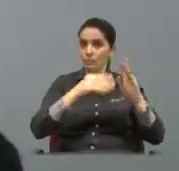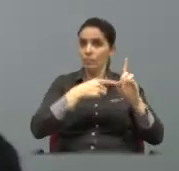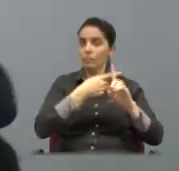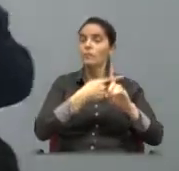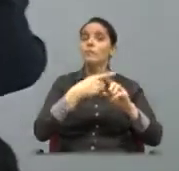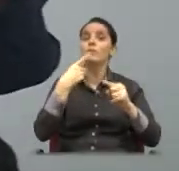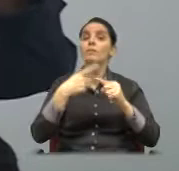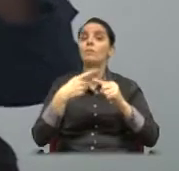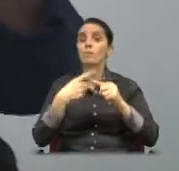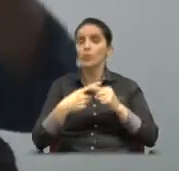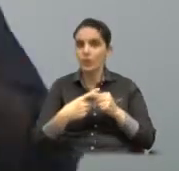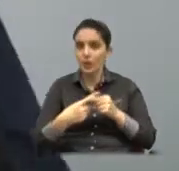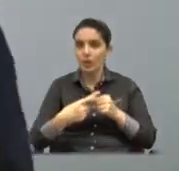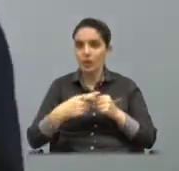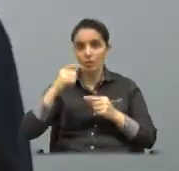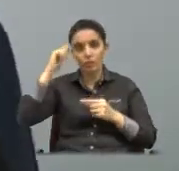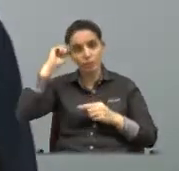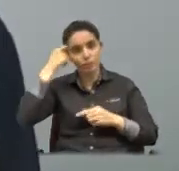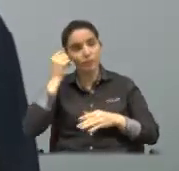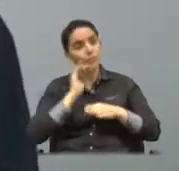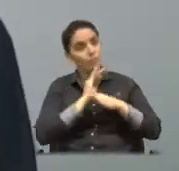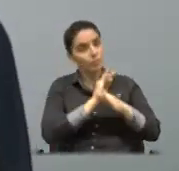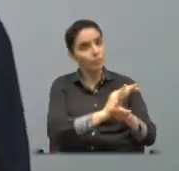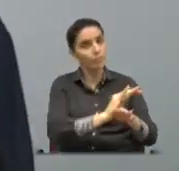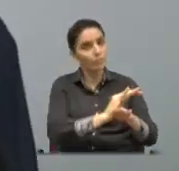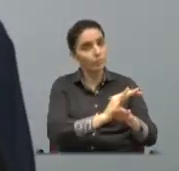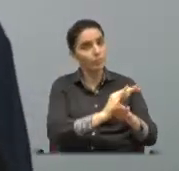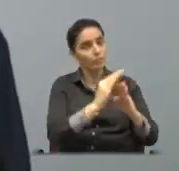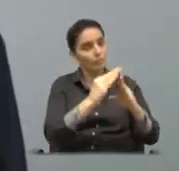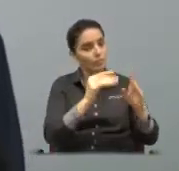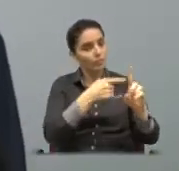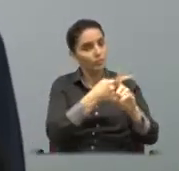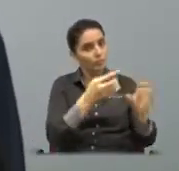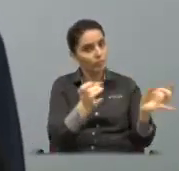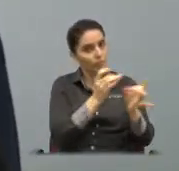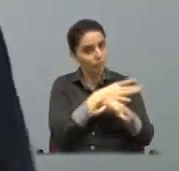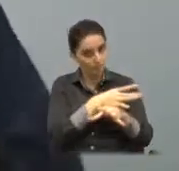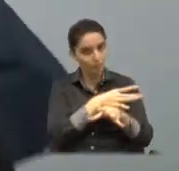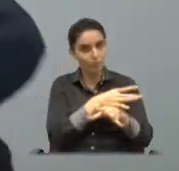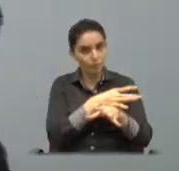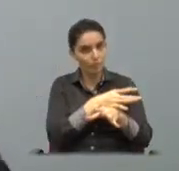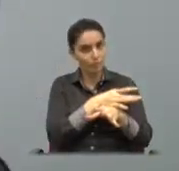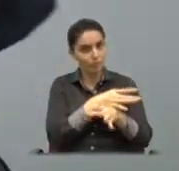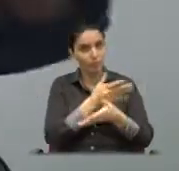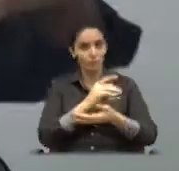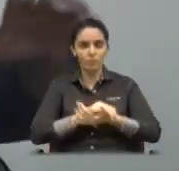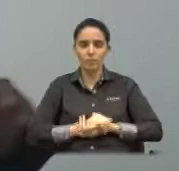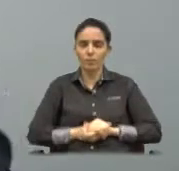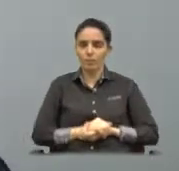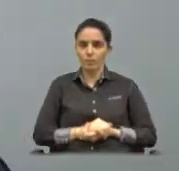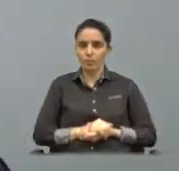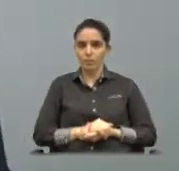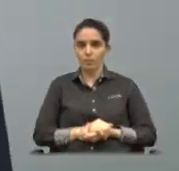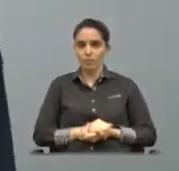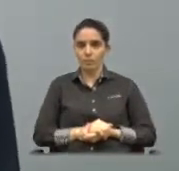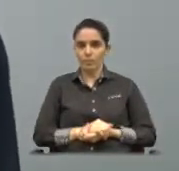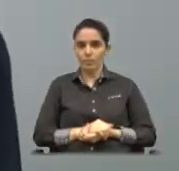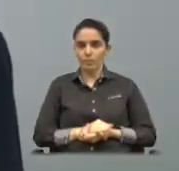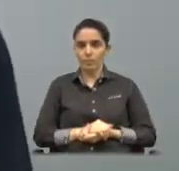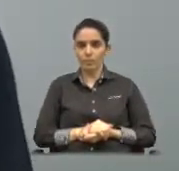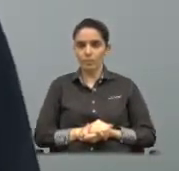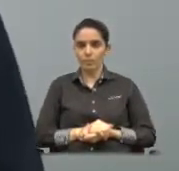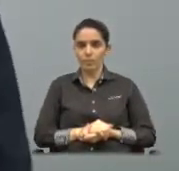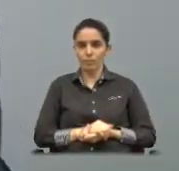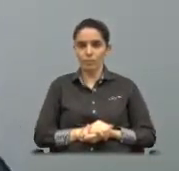na conclusão, para que o José Manuel Ferraz, que é o Barão de Cascalho, juntamente com os demais